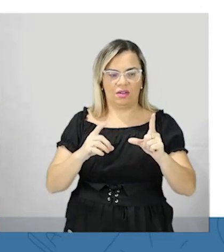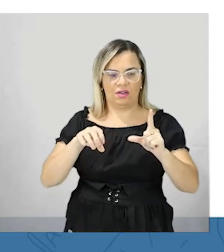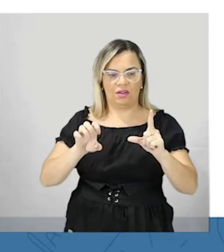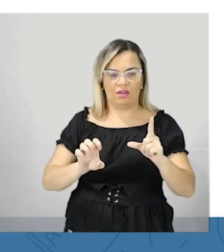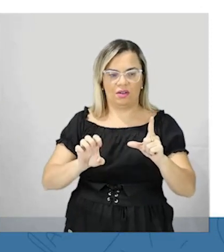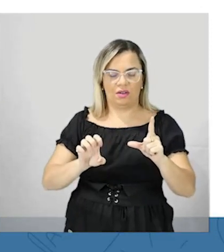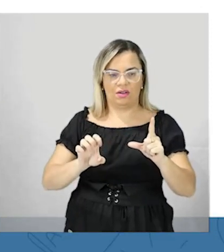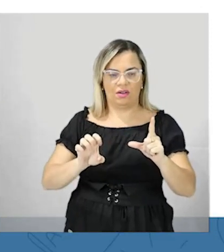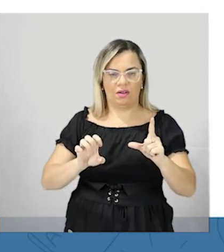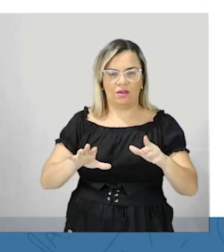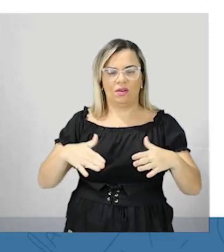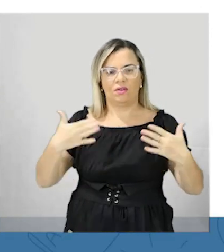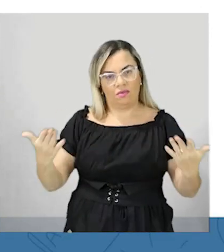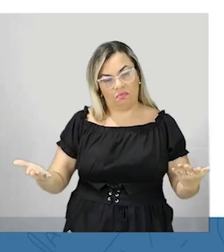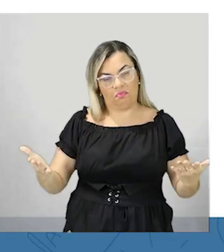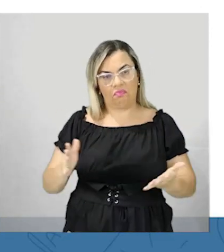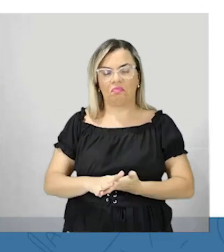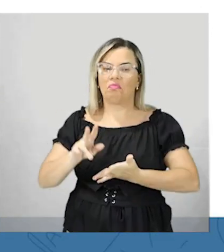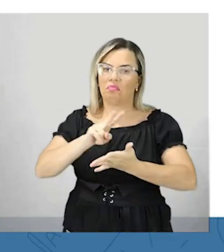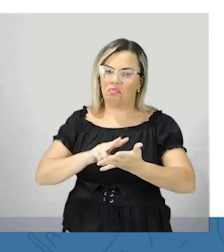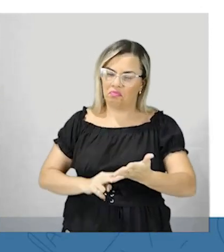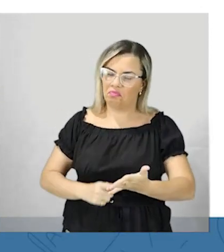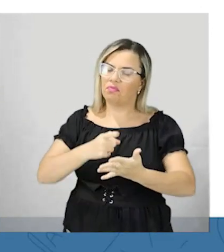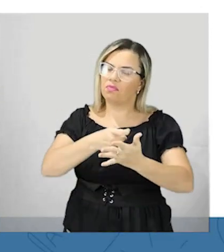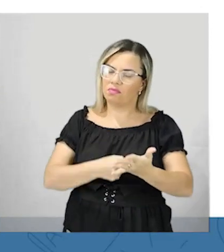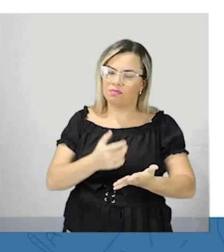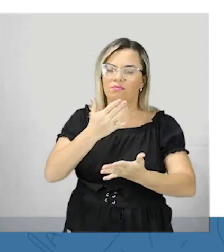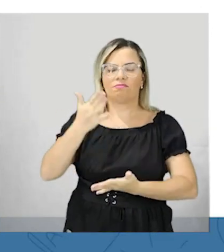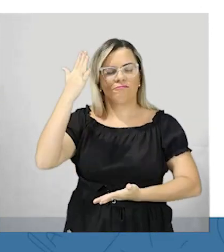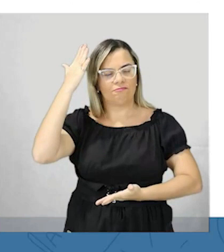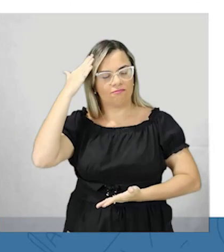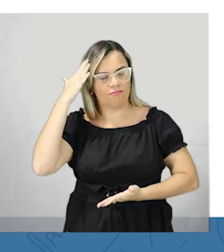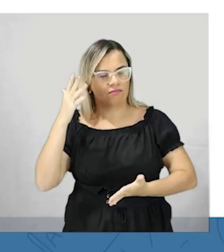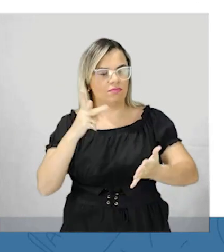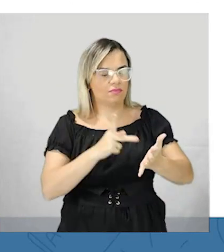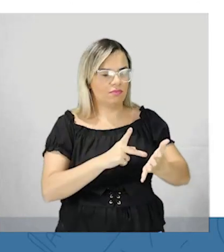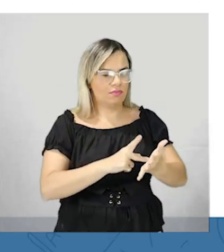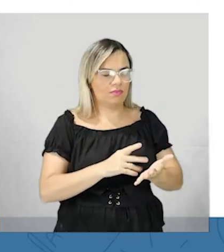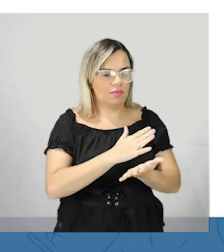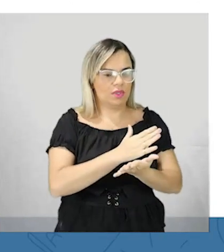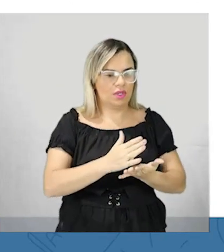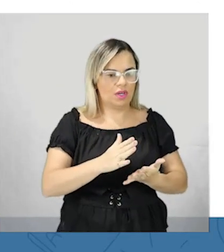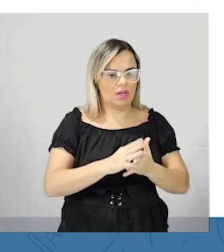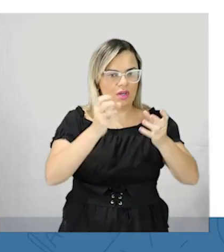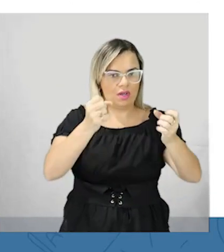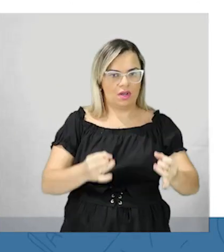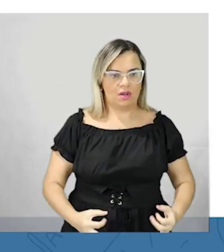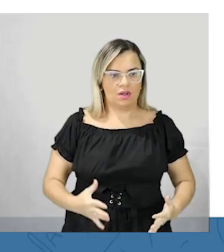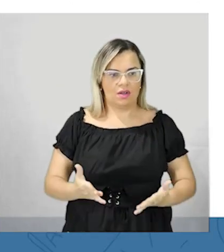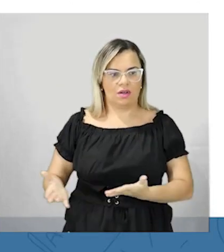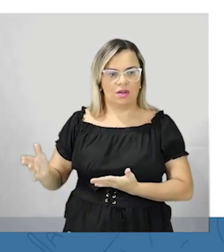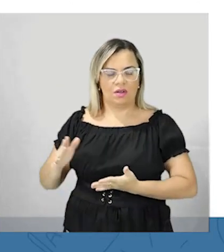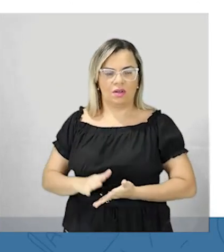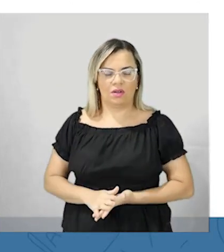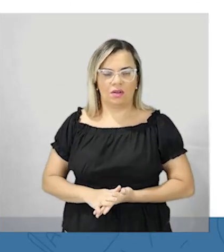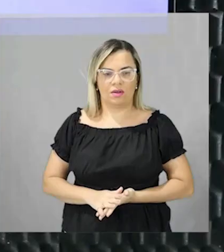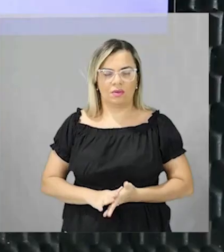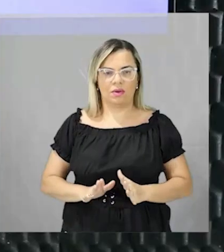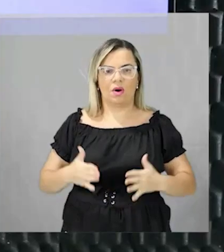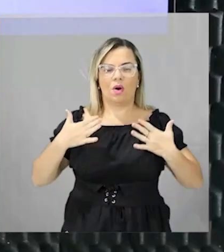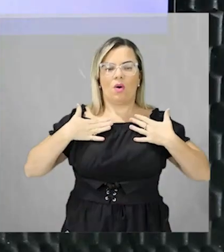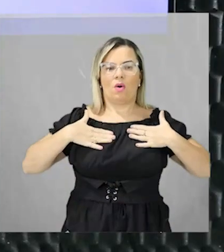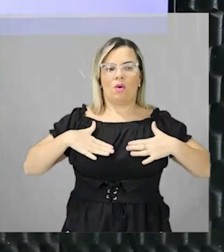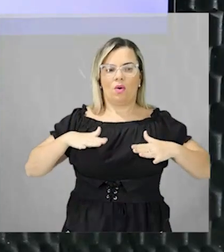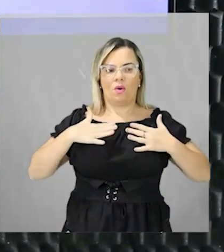compactação superficial. Bora ler o texto para a gente entender o que de fato ele fala e partir para a explicação. Vamos lá. Com